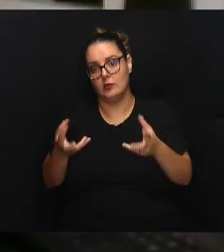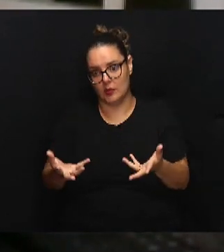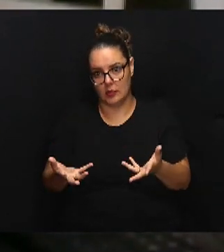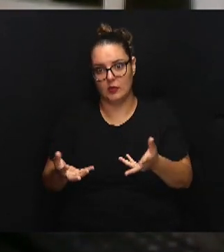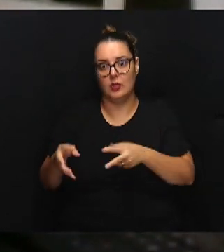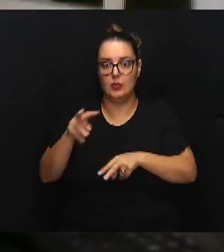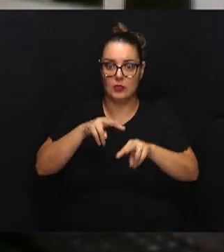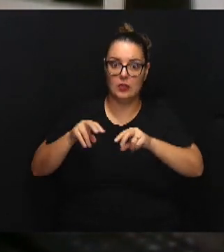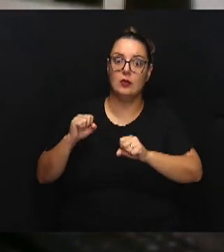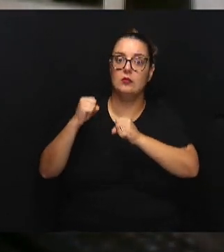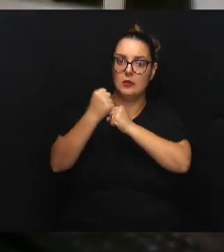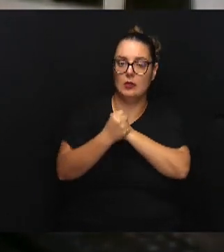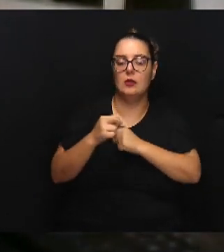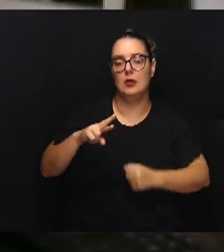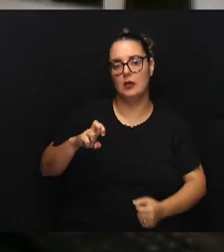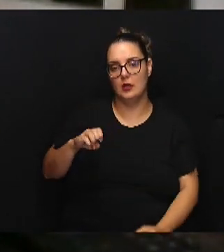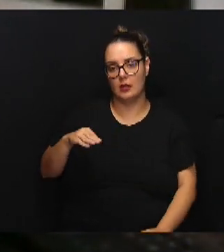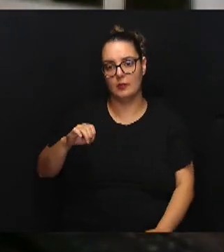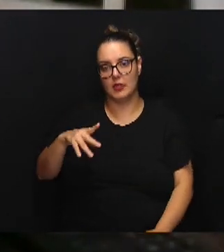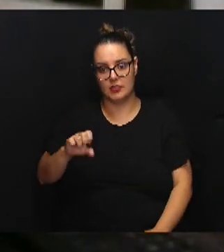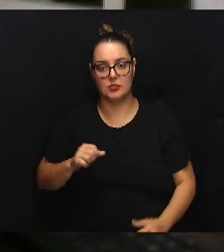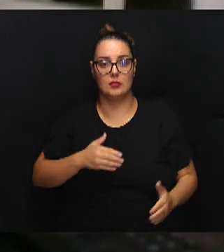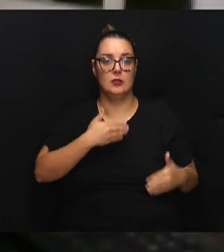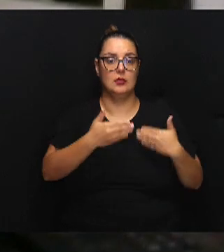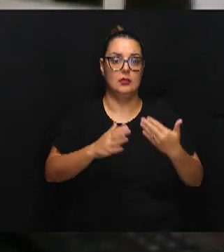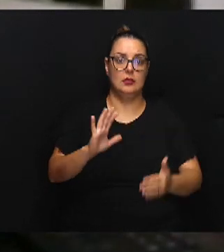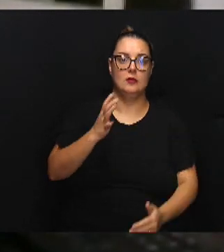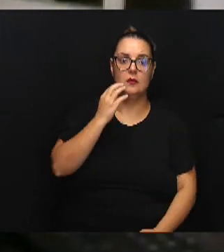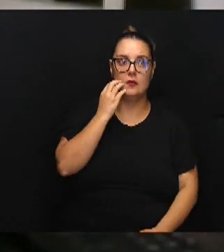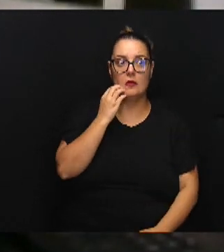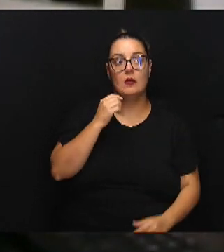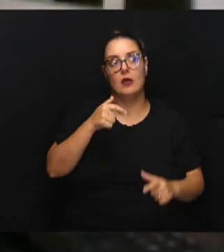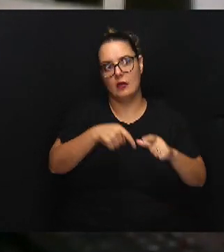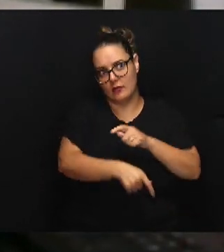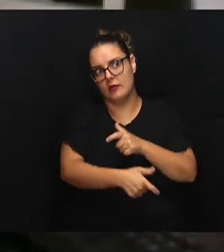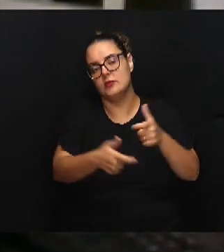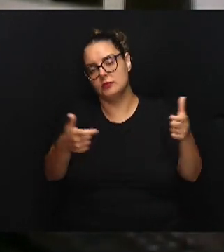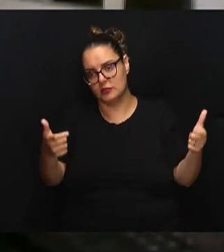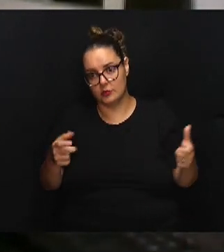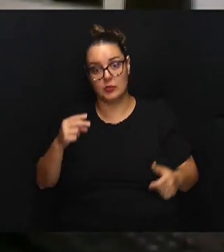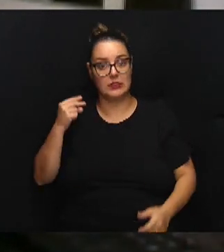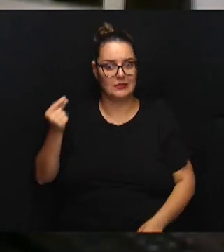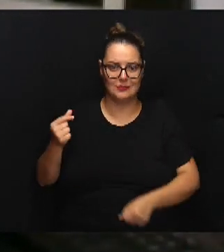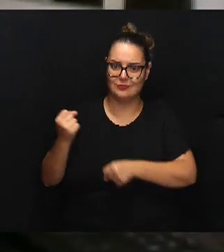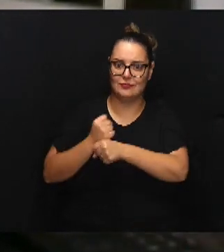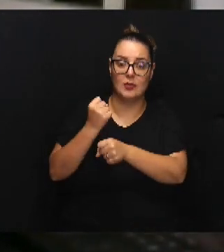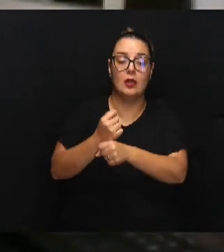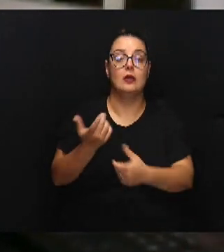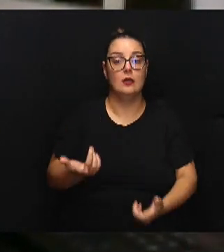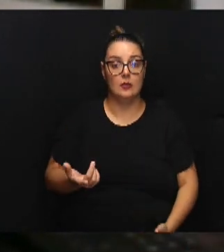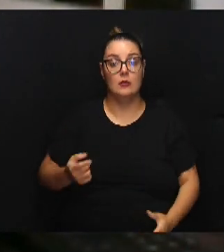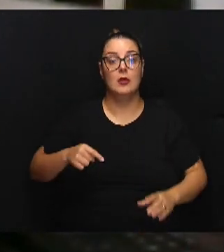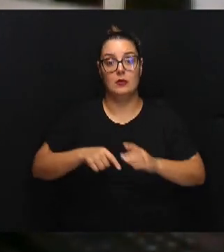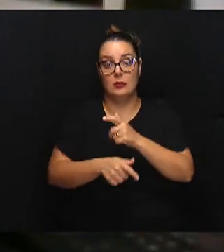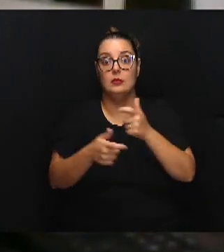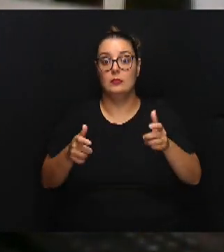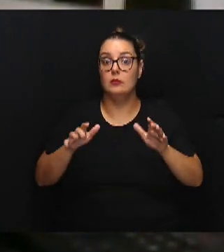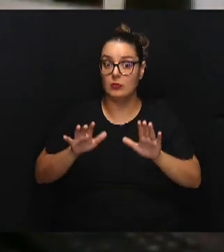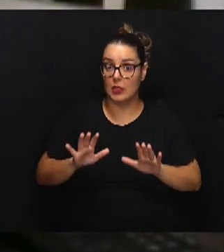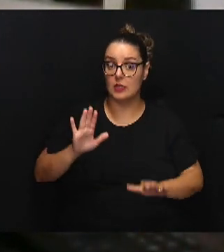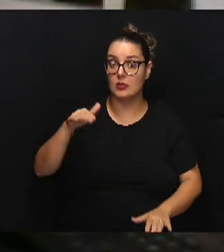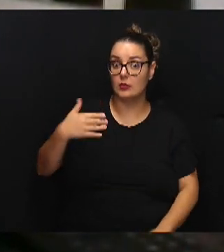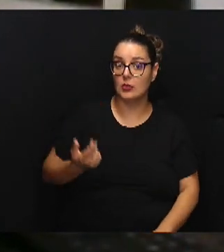aí a proteção e a remediação, que ainda está em andamento, né? Acho que se avançou muito, esse caso tem muitos anos, mas se avançou bastante. Mas quando